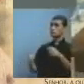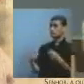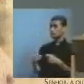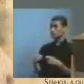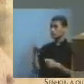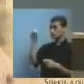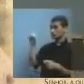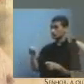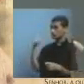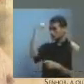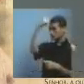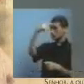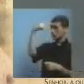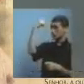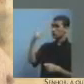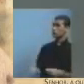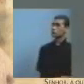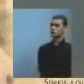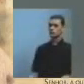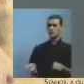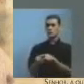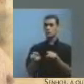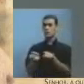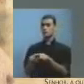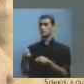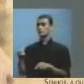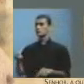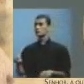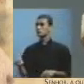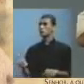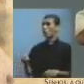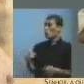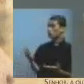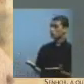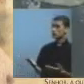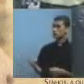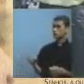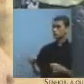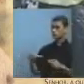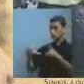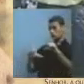Aliás, não é só esse programa, não. O outro do limite é a mesma porcaria. A filosofia do demônio é a mesma.